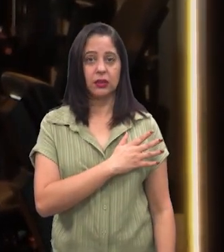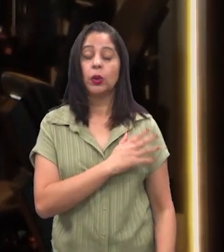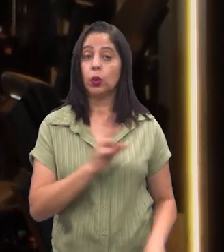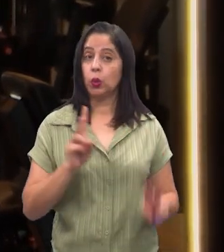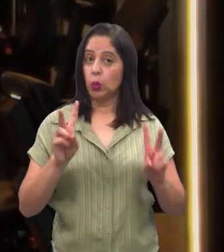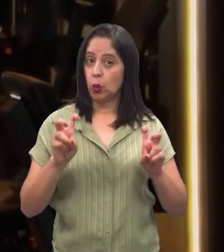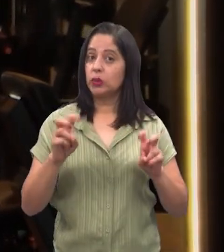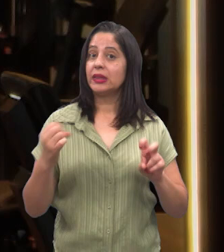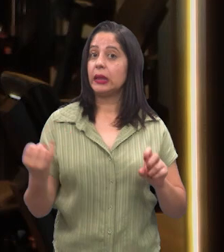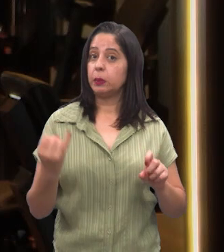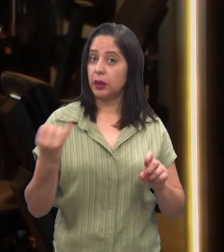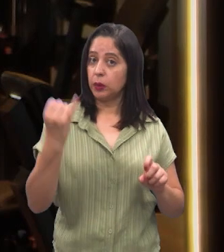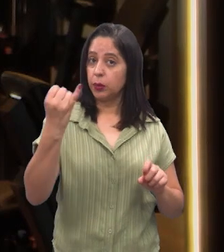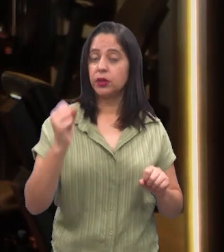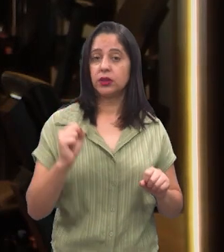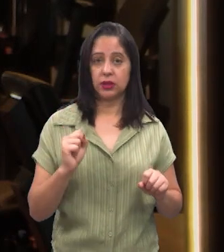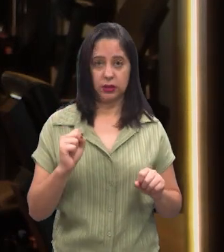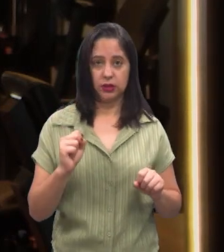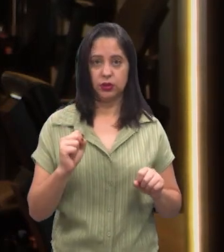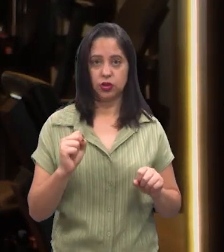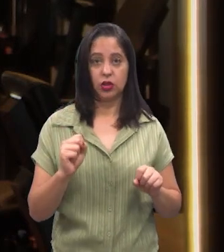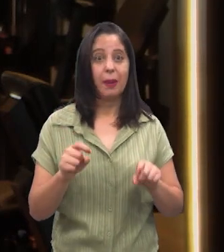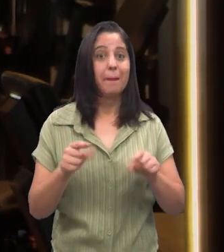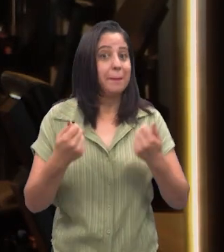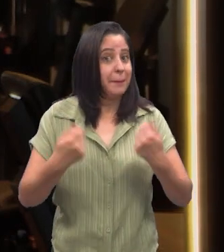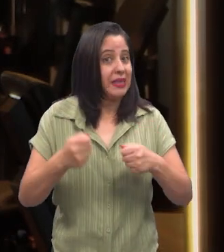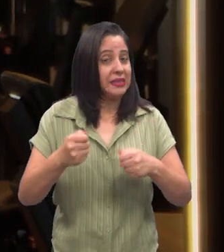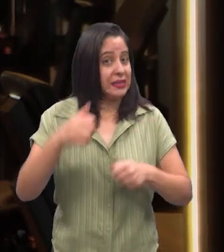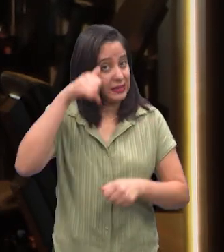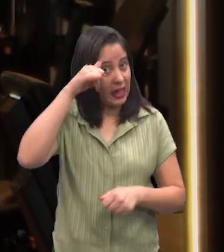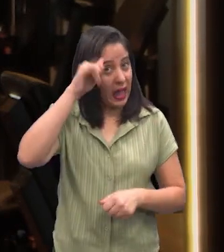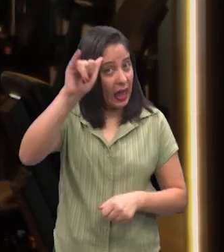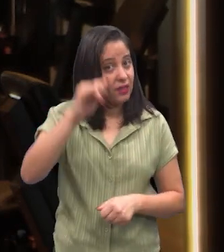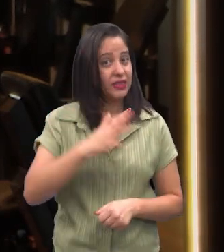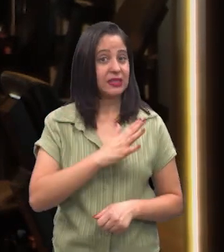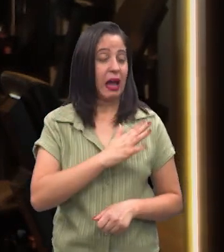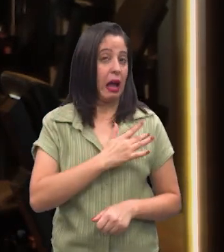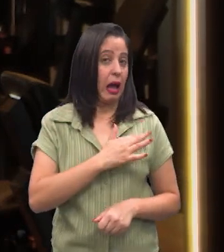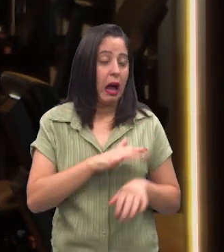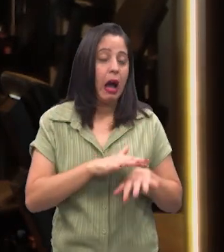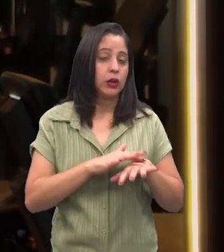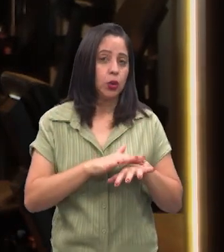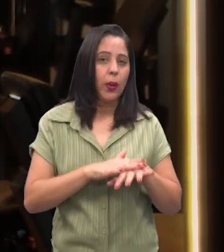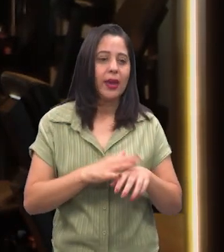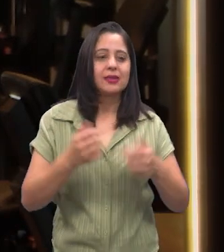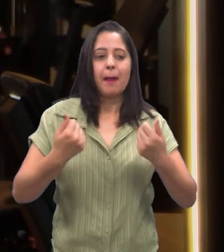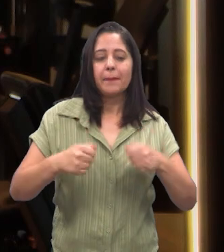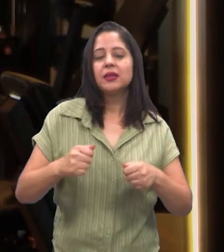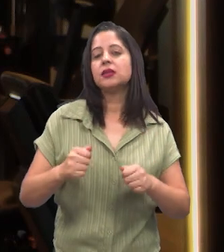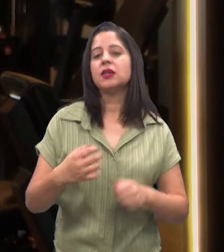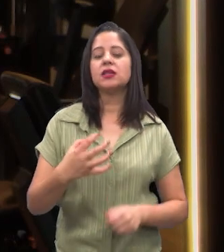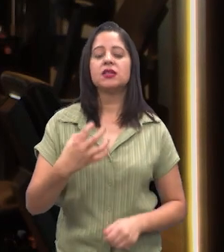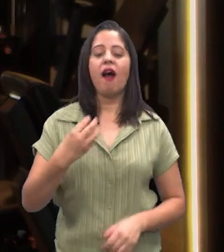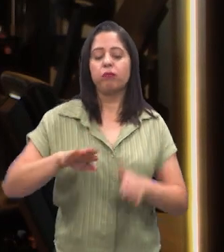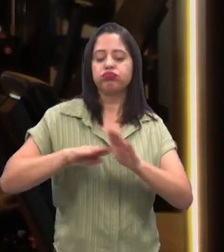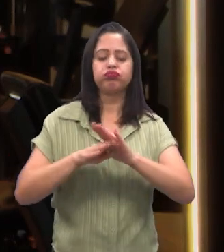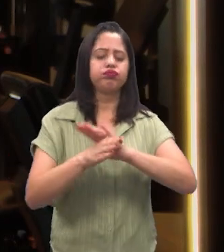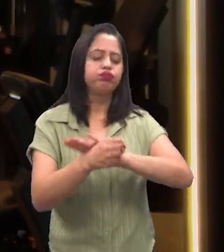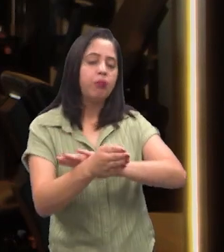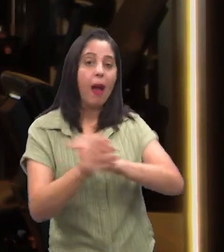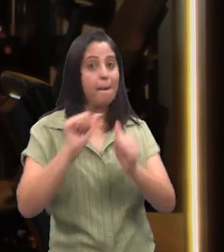um assunto importante para falar e principalmente para preveni-las, né? Com mudanças aí no estilo de vida, né?